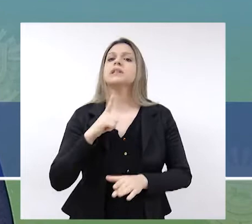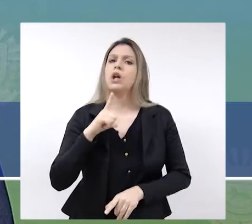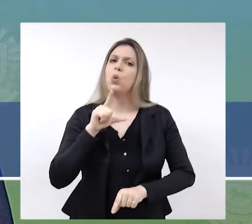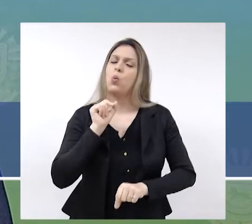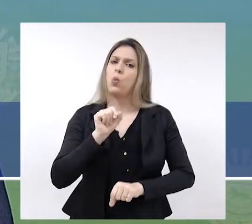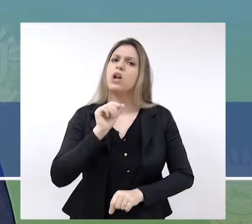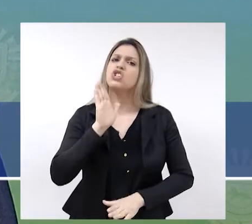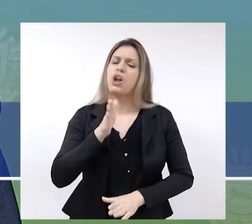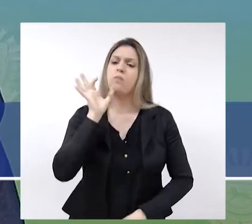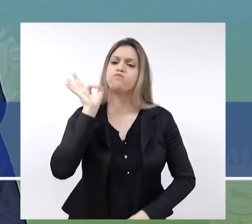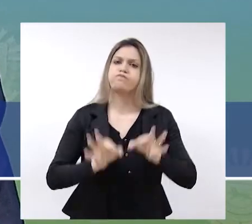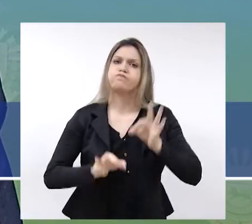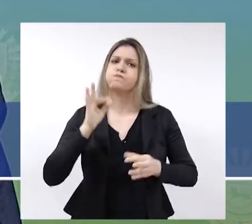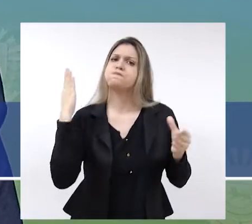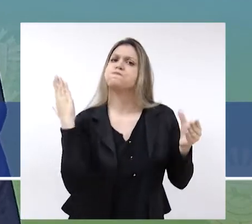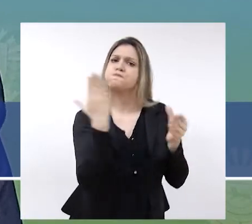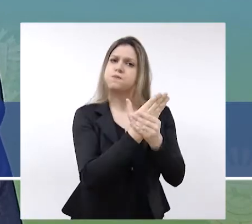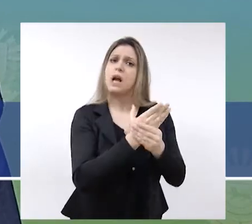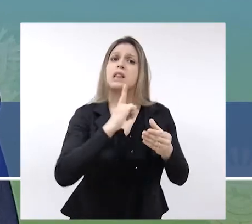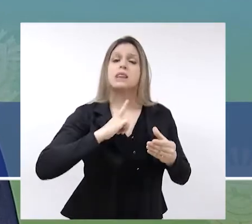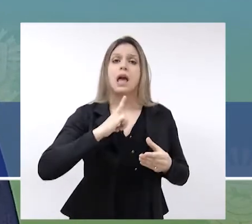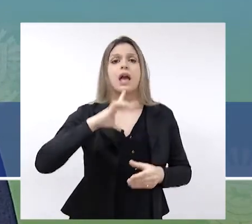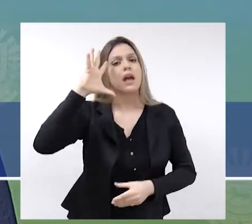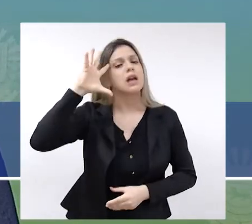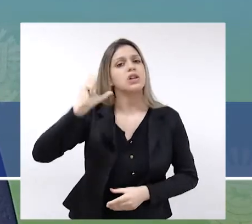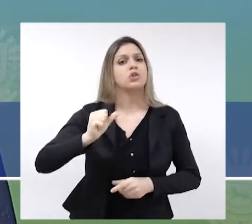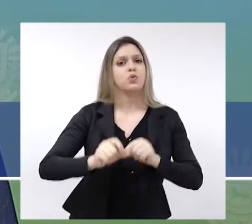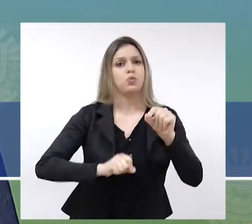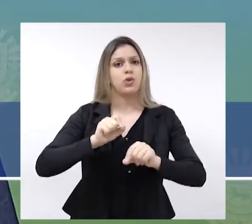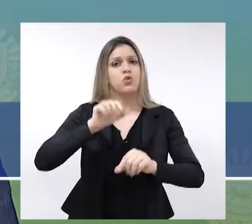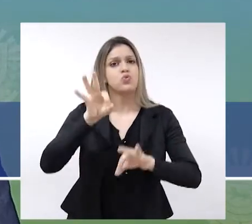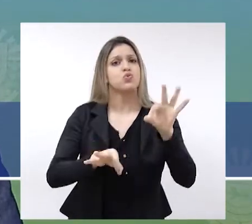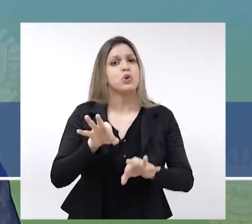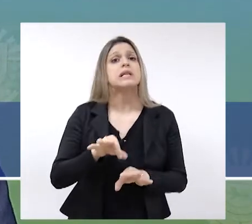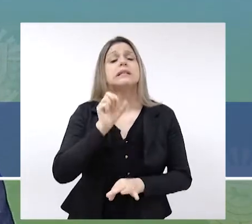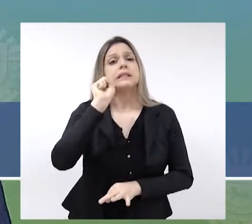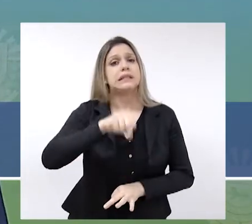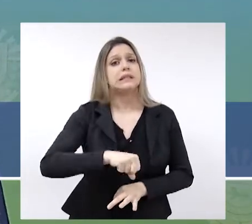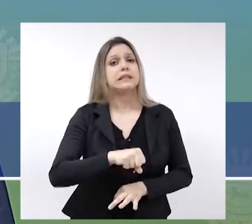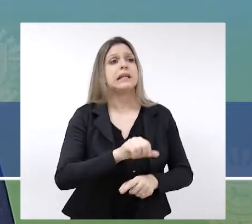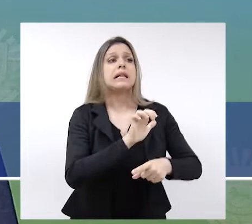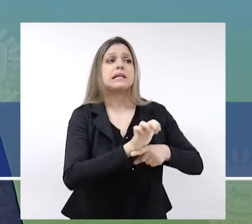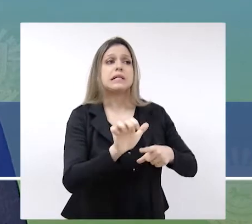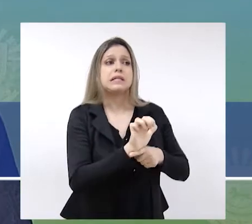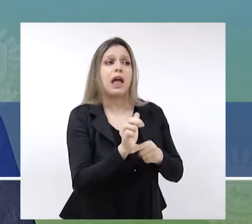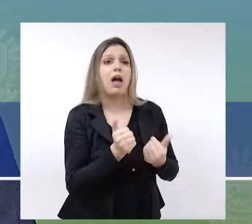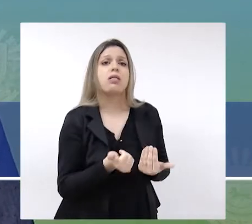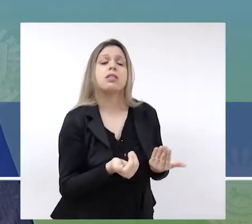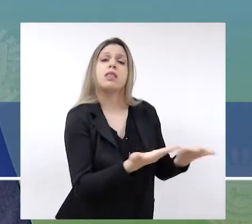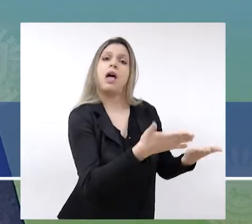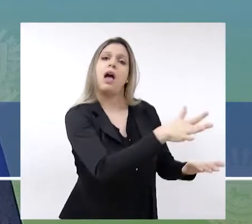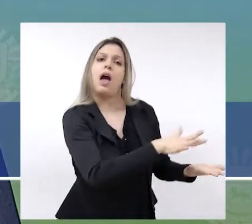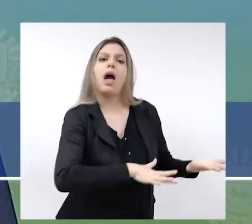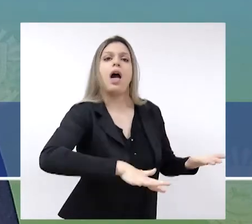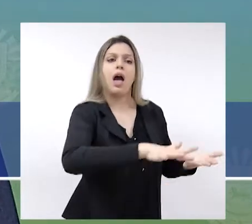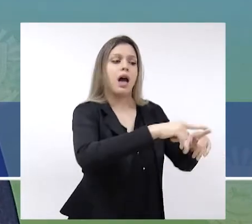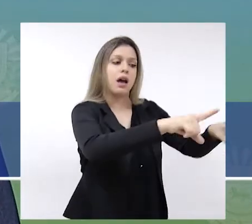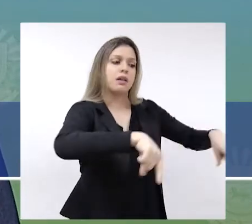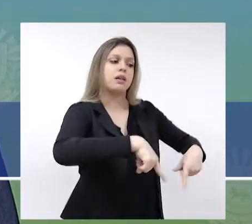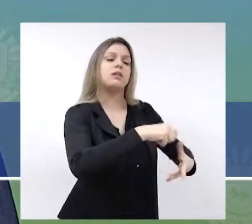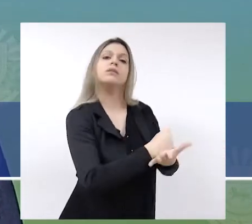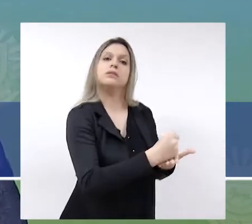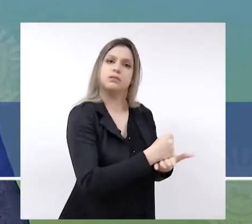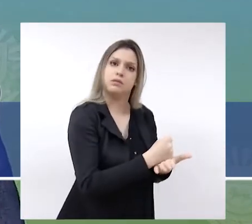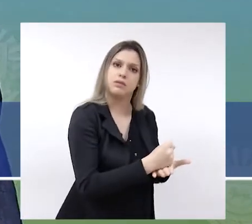nós ajuizamos a ação e tem uma decisão liminar que determina que o Estado entregue em áreas